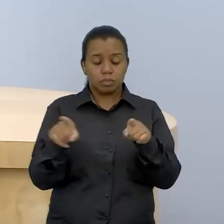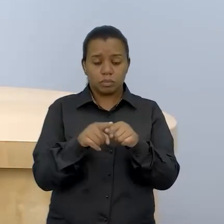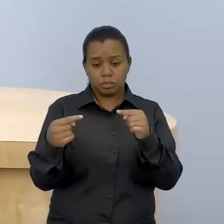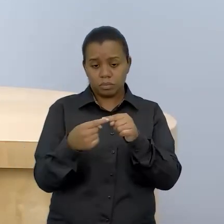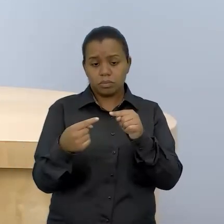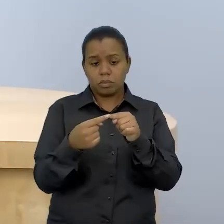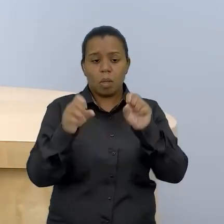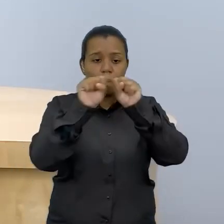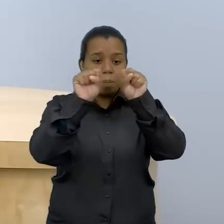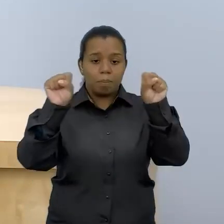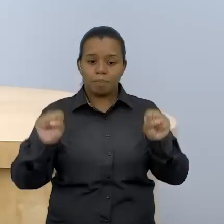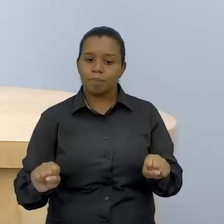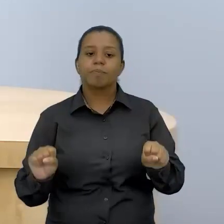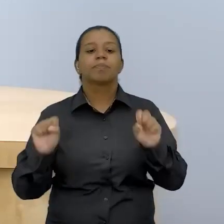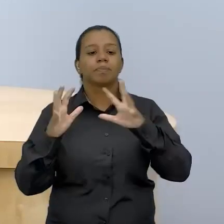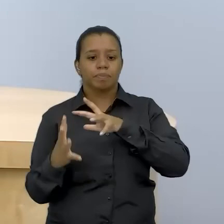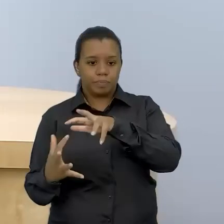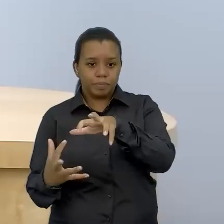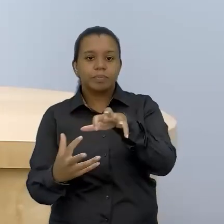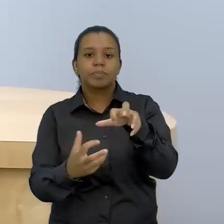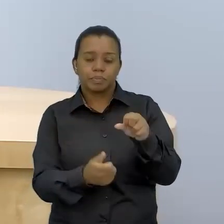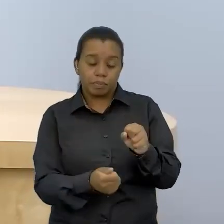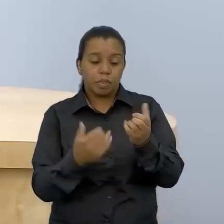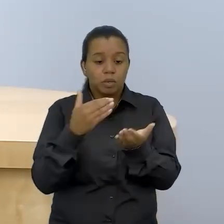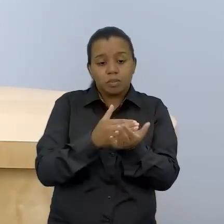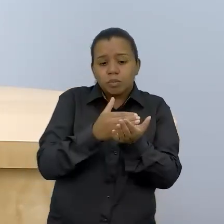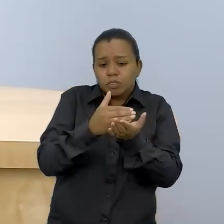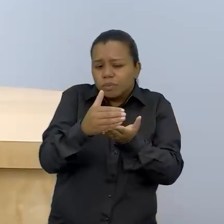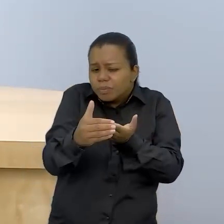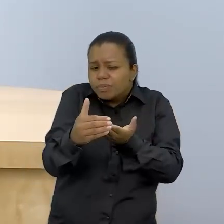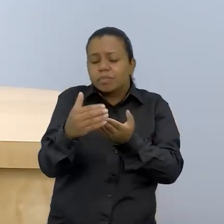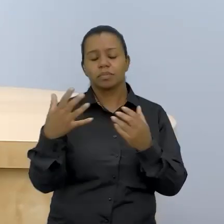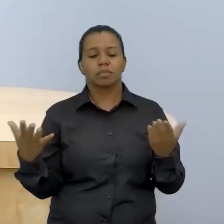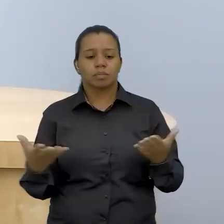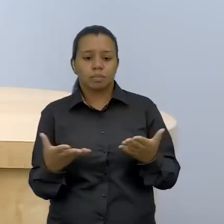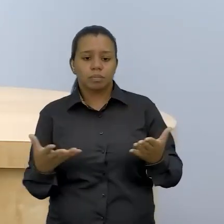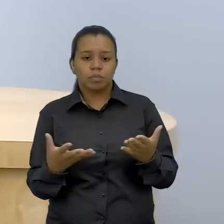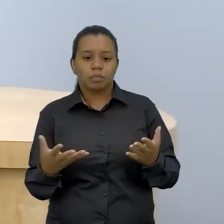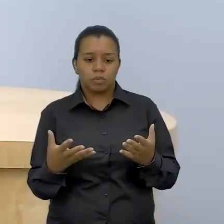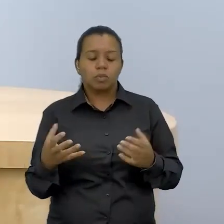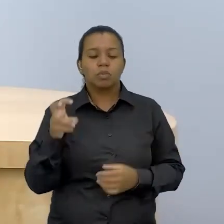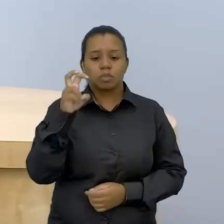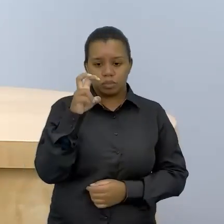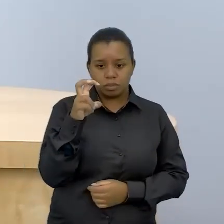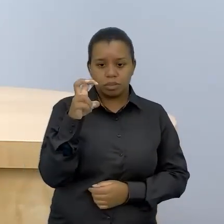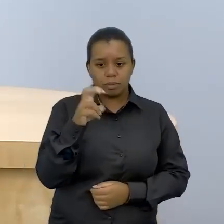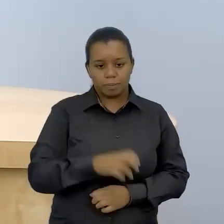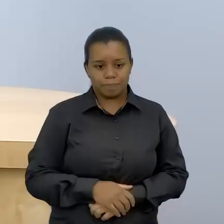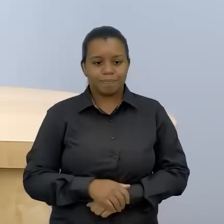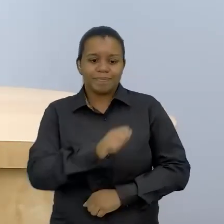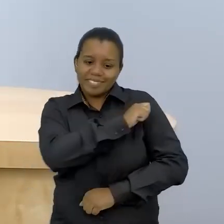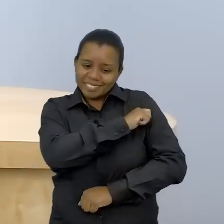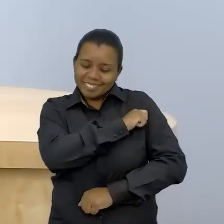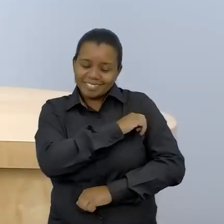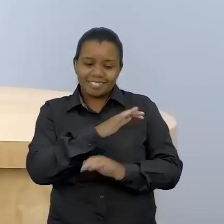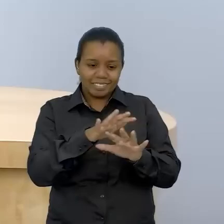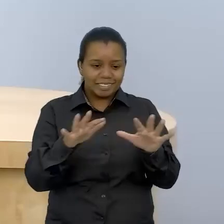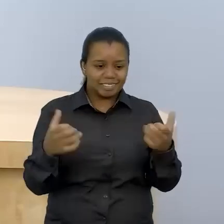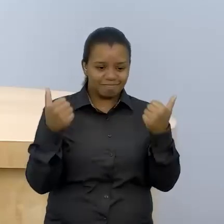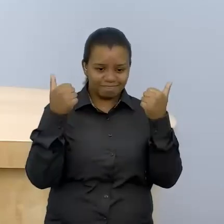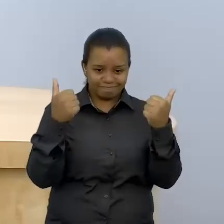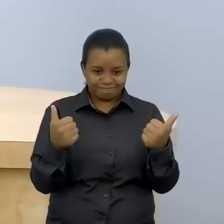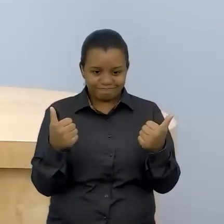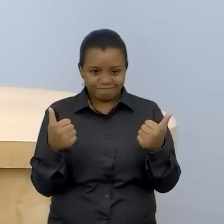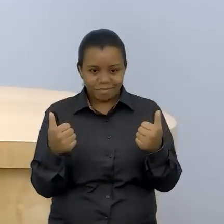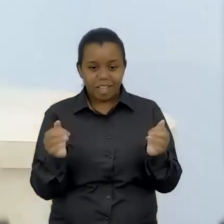nós vimos aí e demos início hoje nesta atividade 5 da introdução 1. Certo, galera? Então é isso aí. Né, por